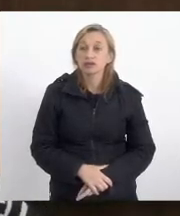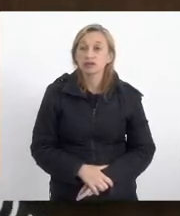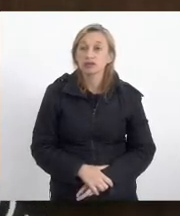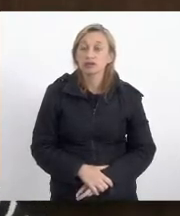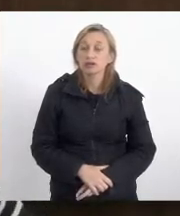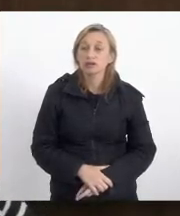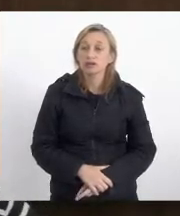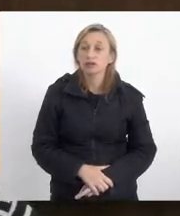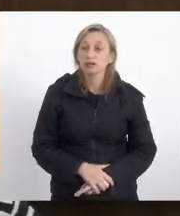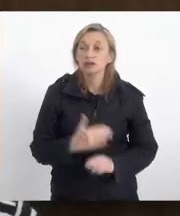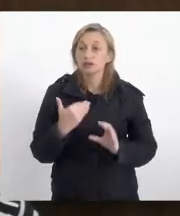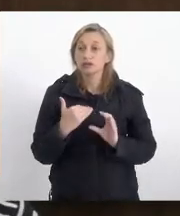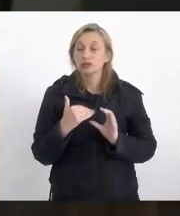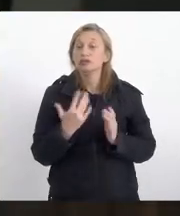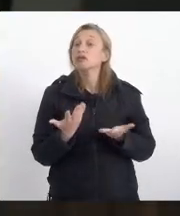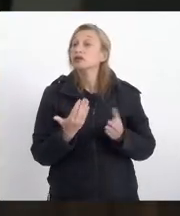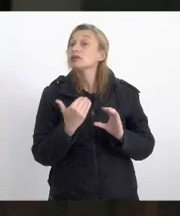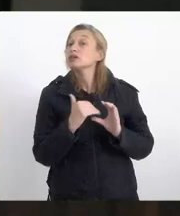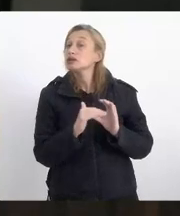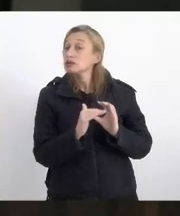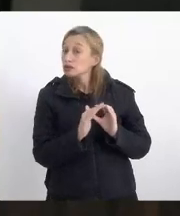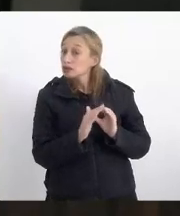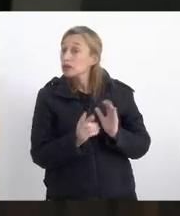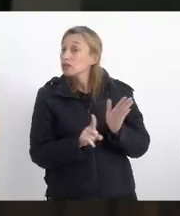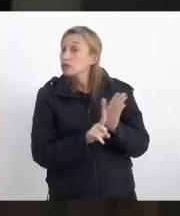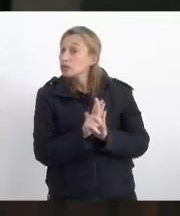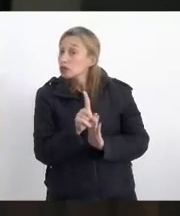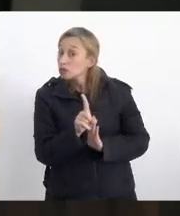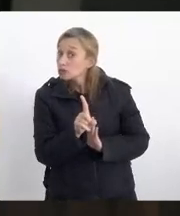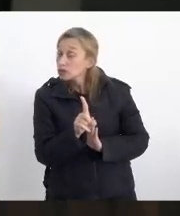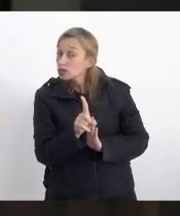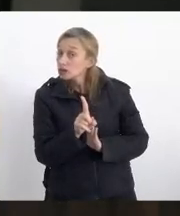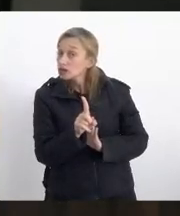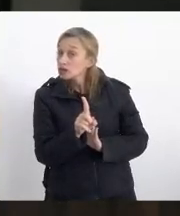Você encaminhou essa... uma pergunta?